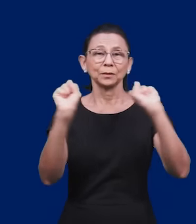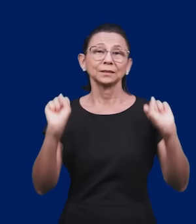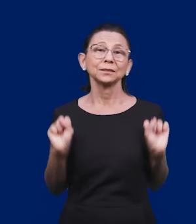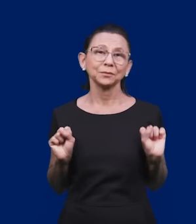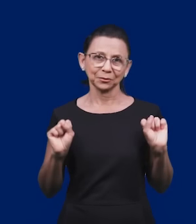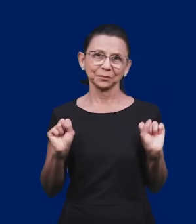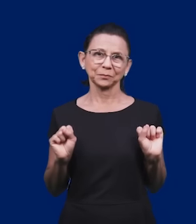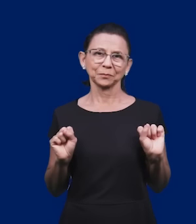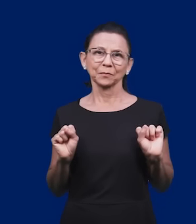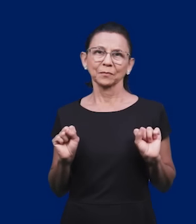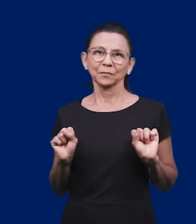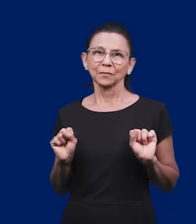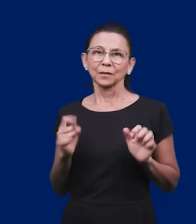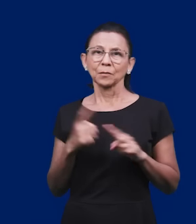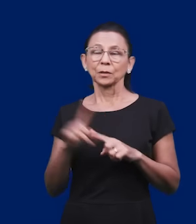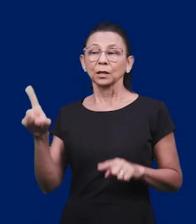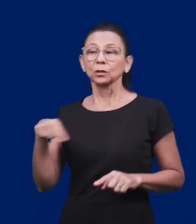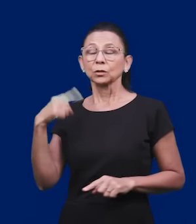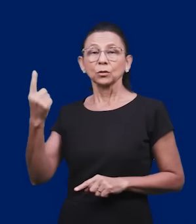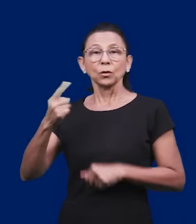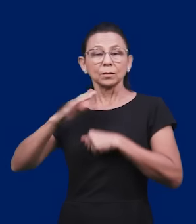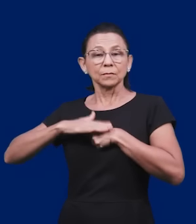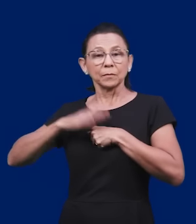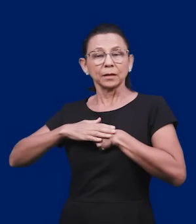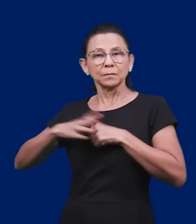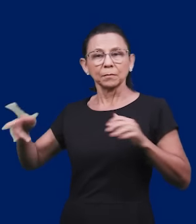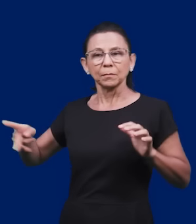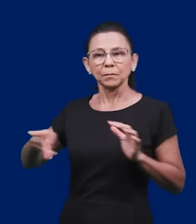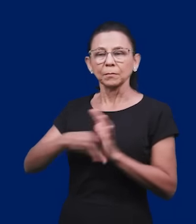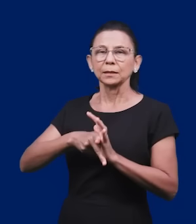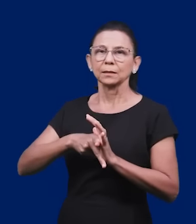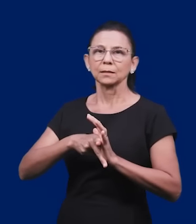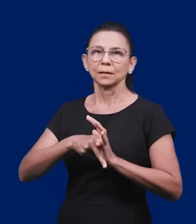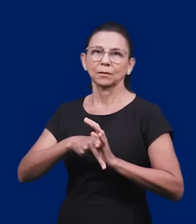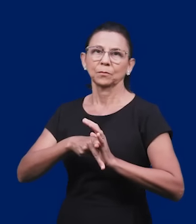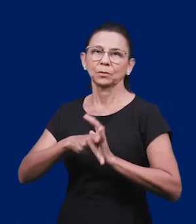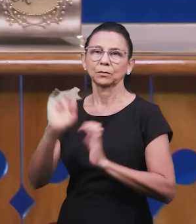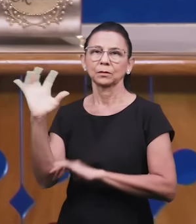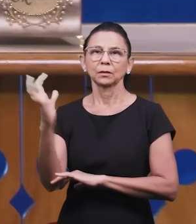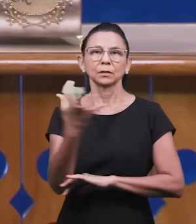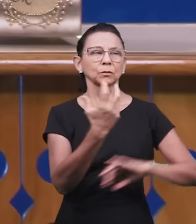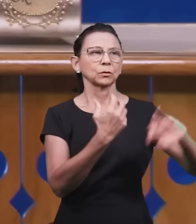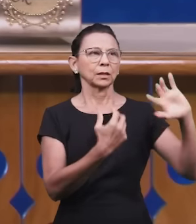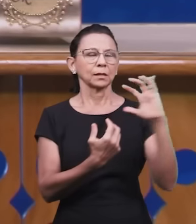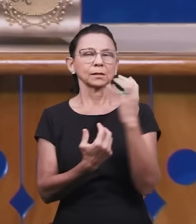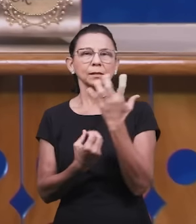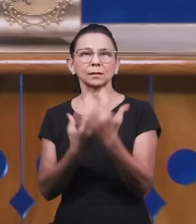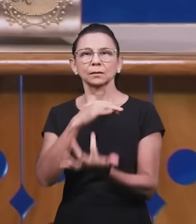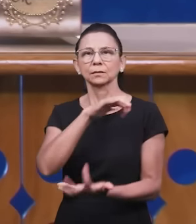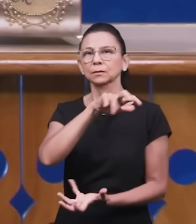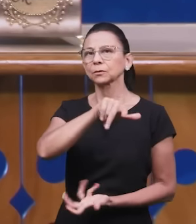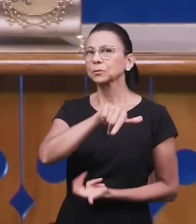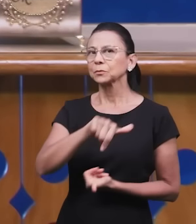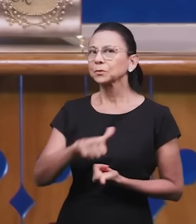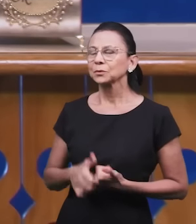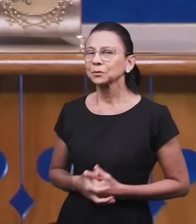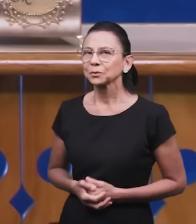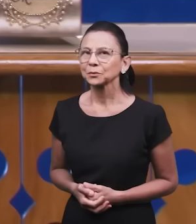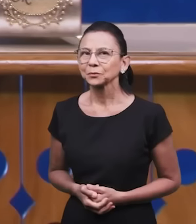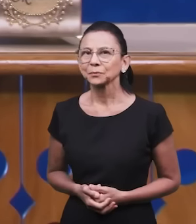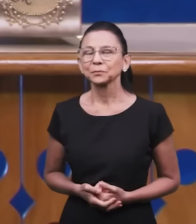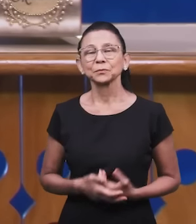parte da natureza. E, portanto, parte do mistério que tentamos resolver. O que ele está dizendo aqui é que é